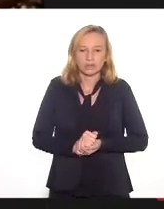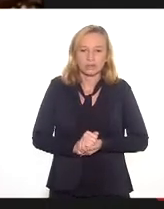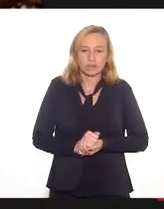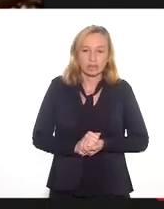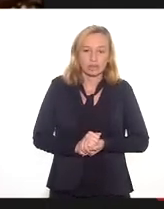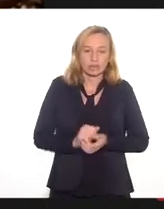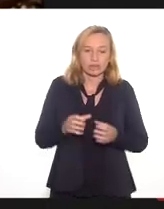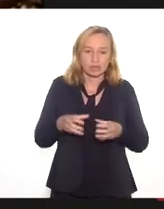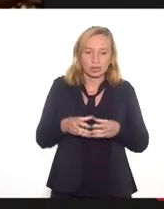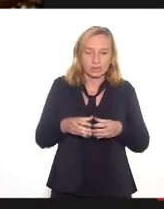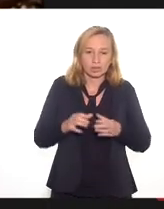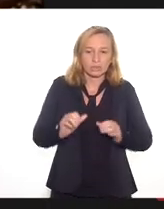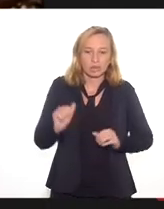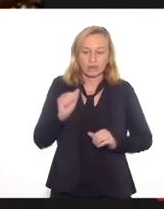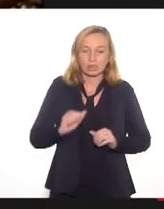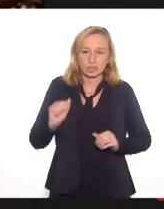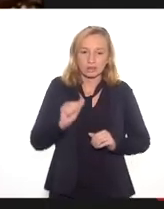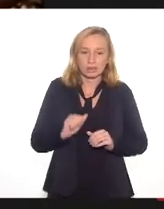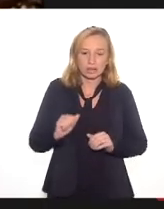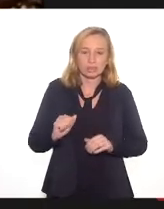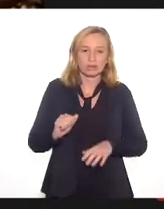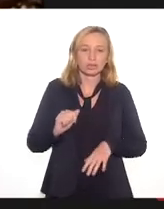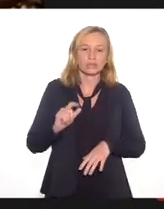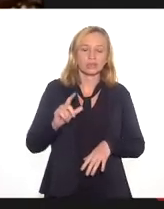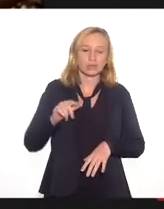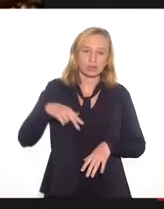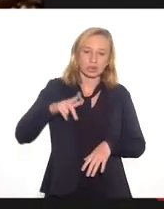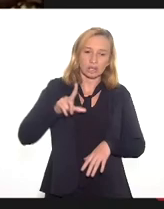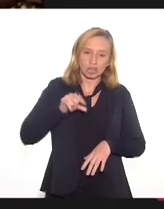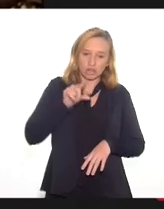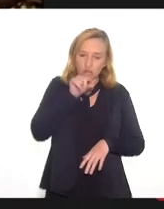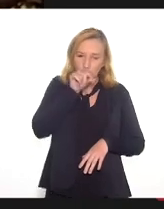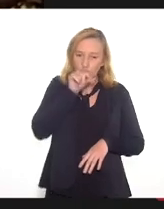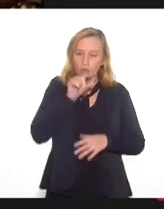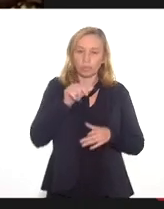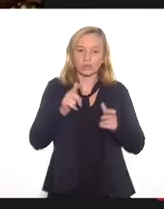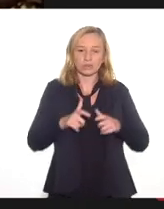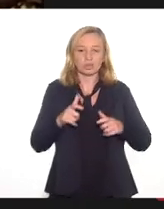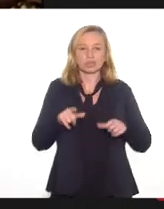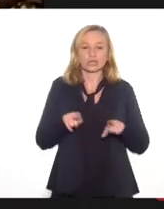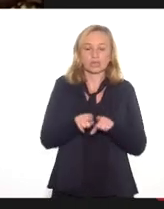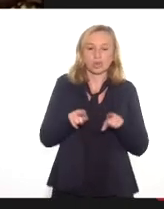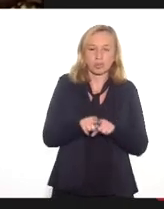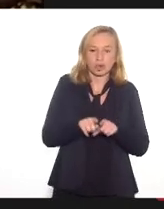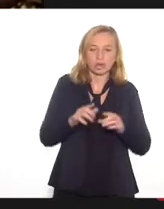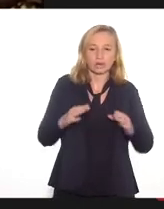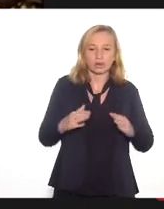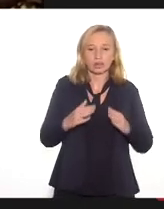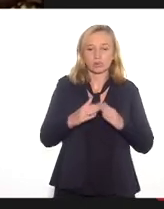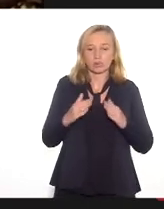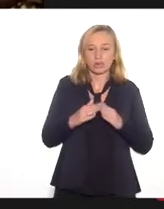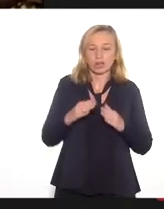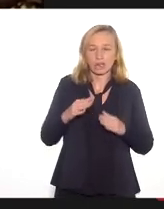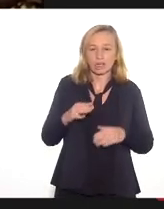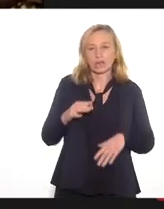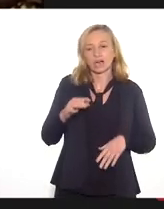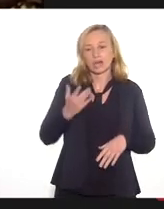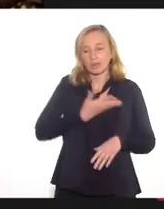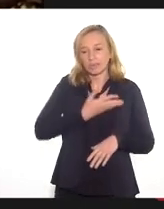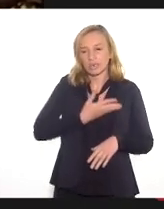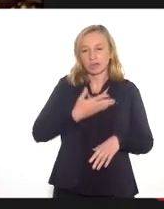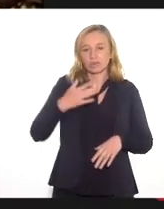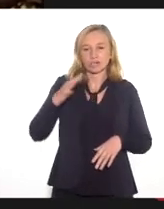Comitê da Ação da Cidadania de Nilópolis da Associação de Moradores e Amigos de Citrolândia a MAC